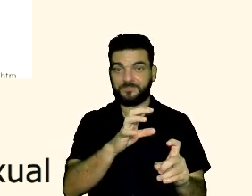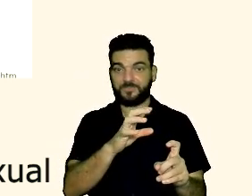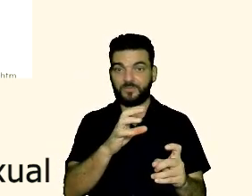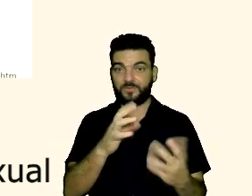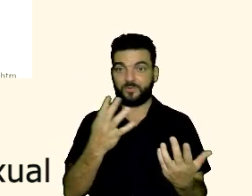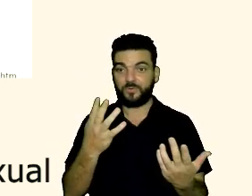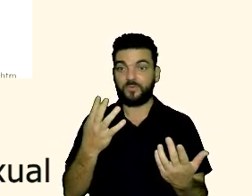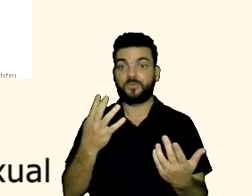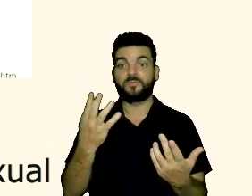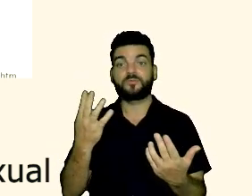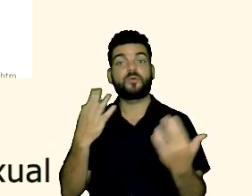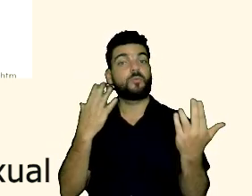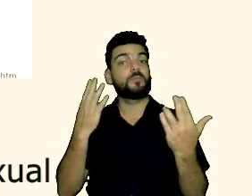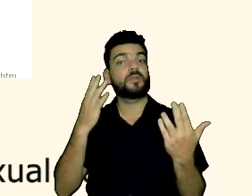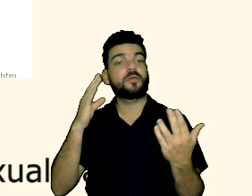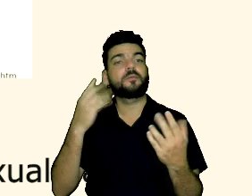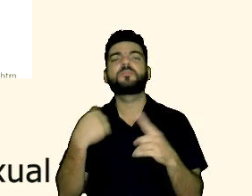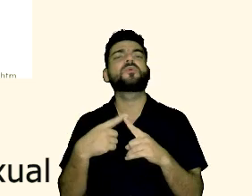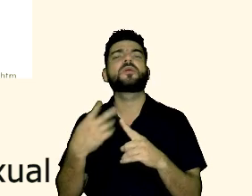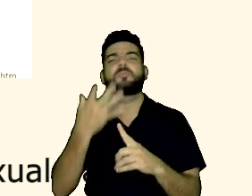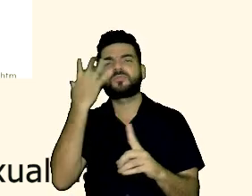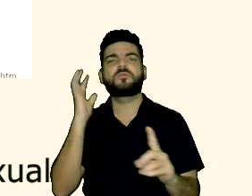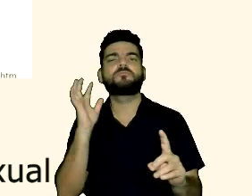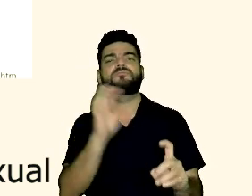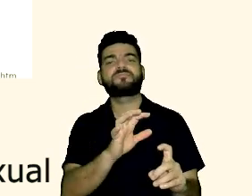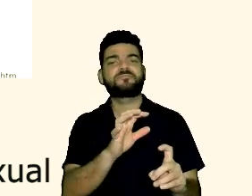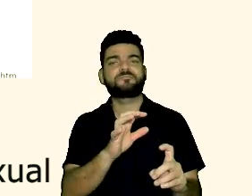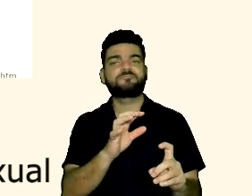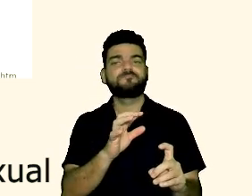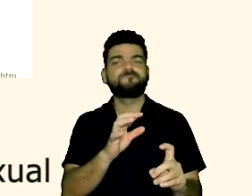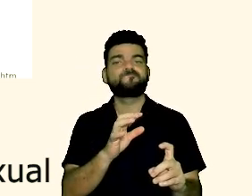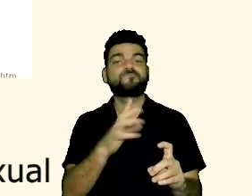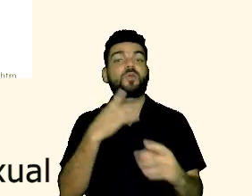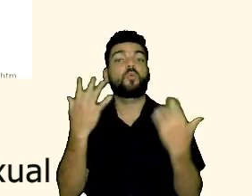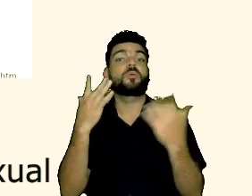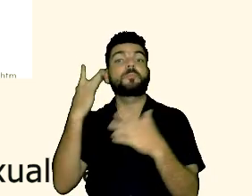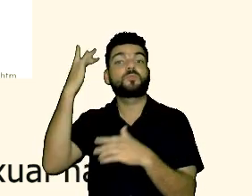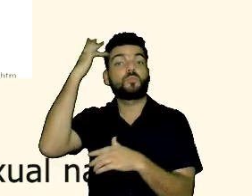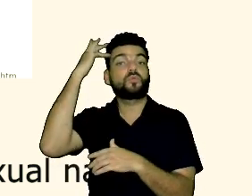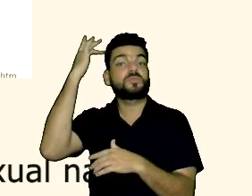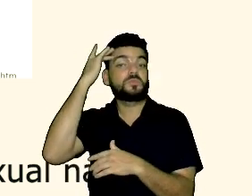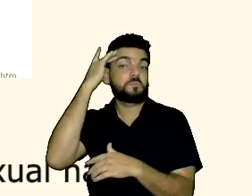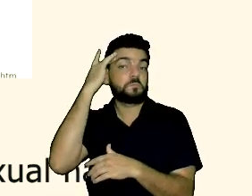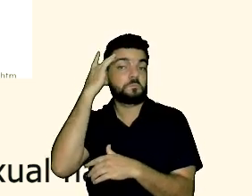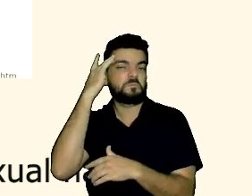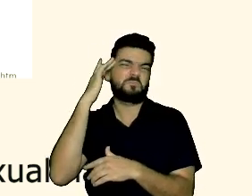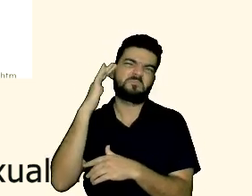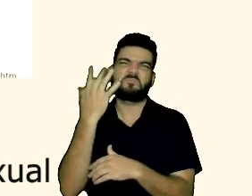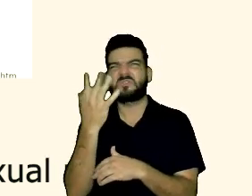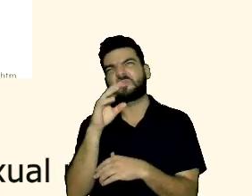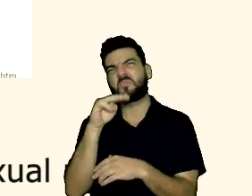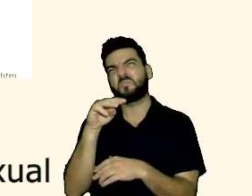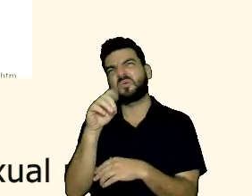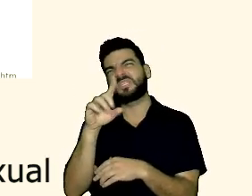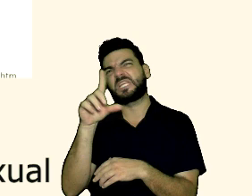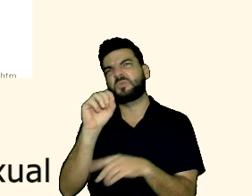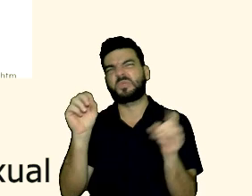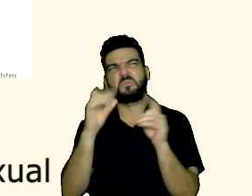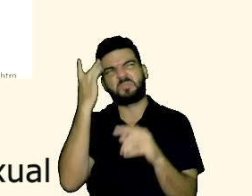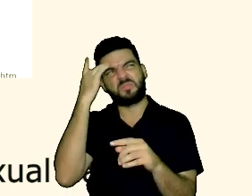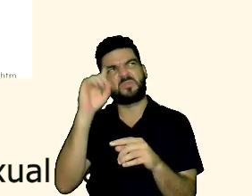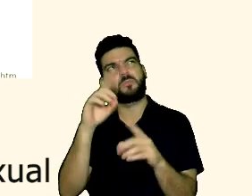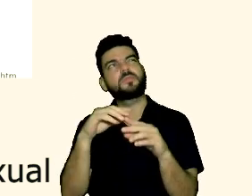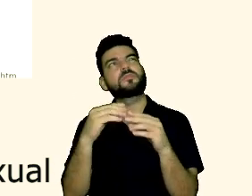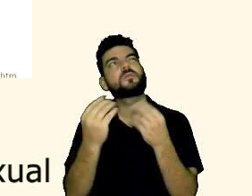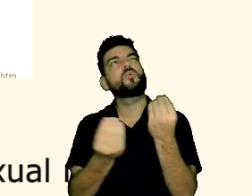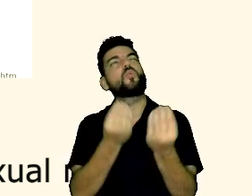também desse modelo, talvez a palavra nem seja interessante modelo, mas o tipo de gestão traduzida por palavras